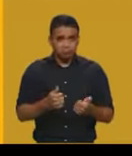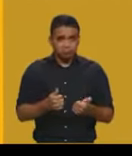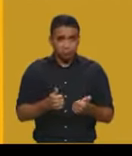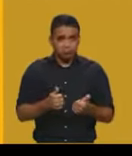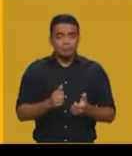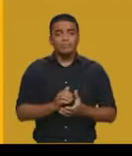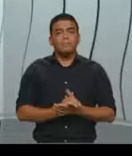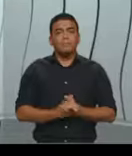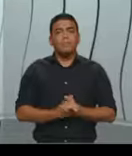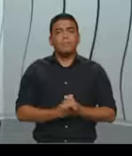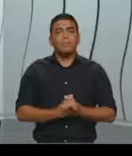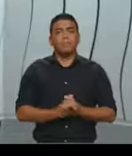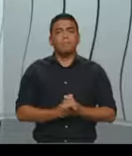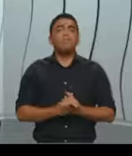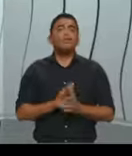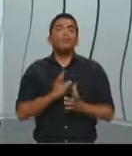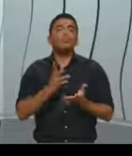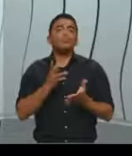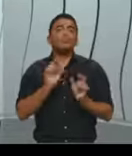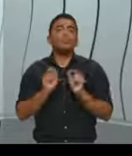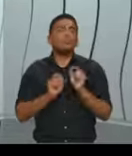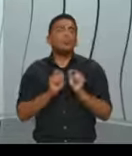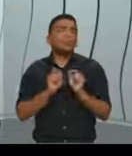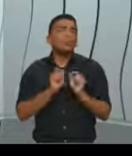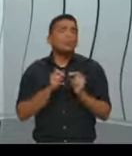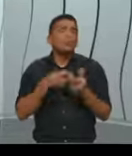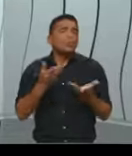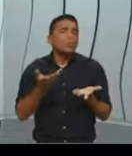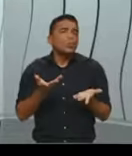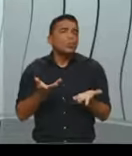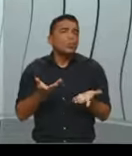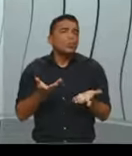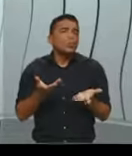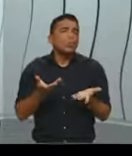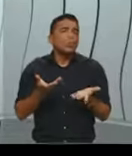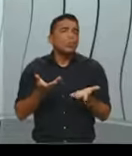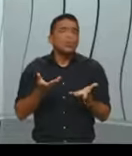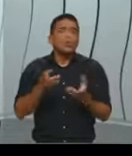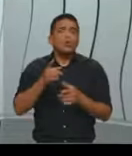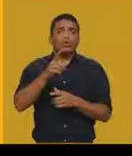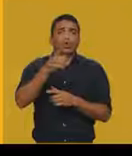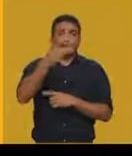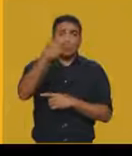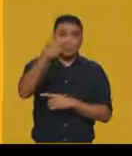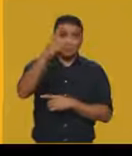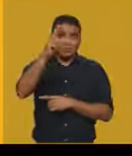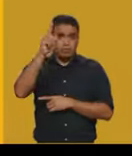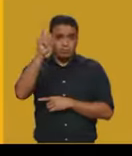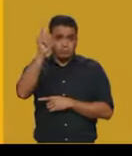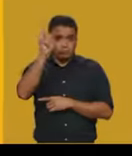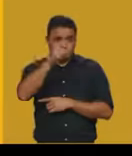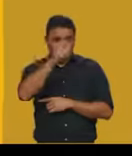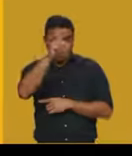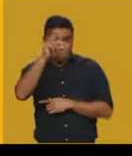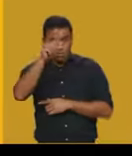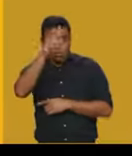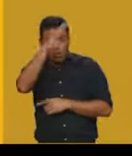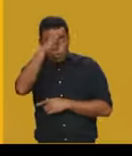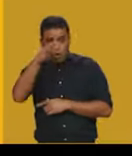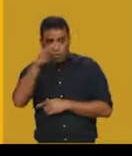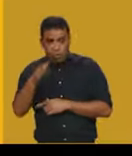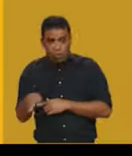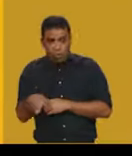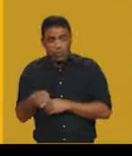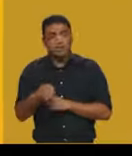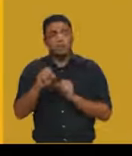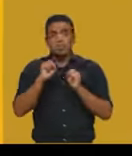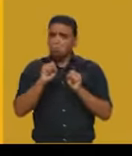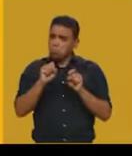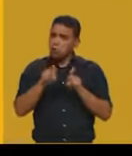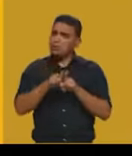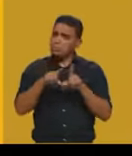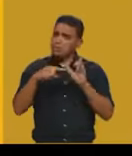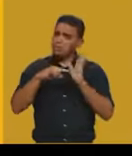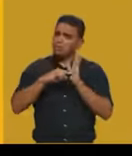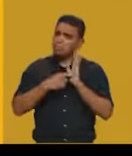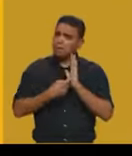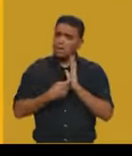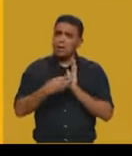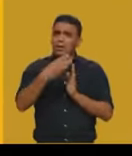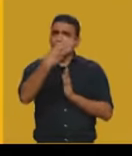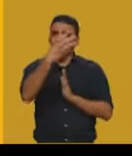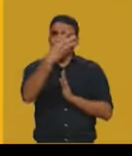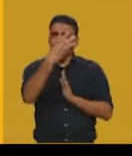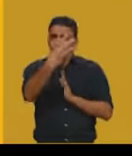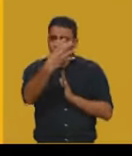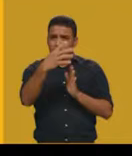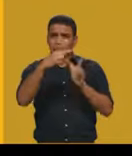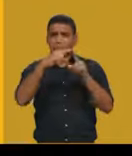Opa! Aí o que vai acontecer? Corta o 2 com 2, ou não, você pode multiplicar também. 4 vezes 3,